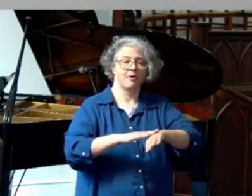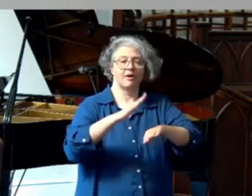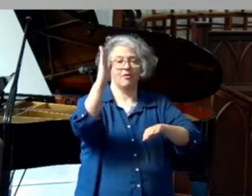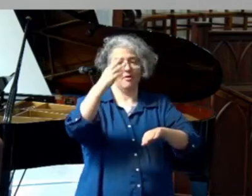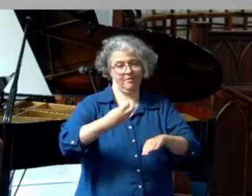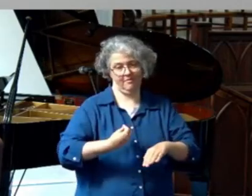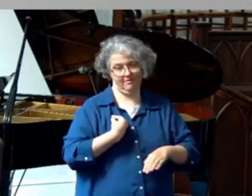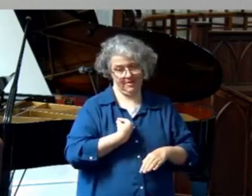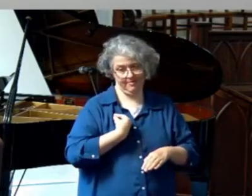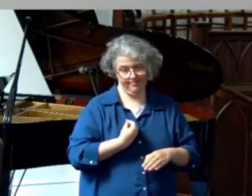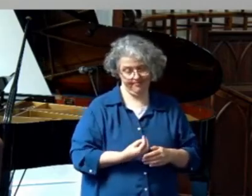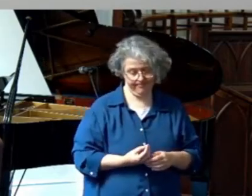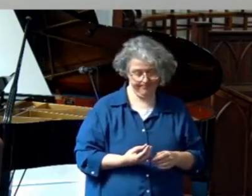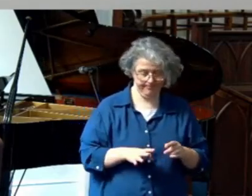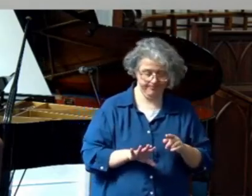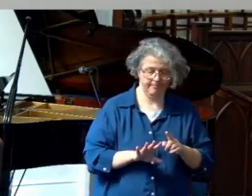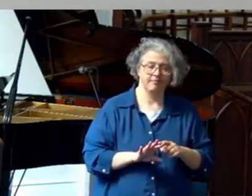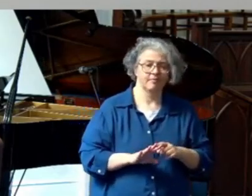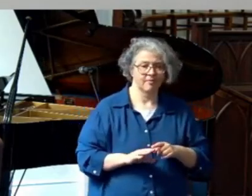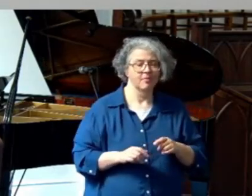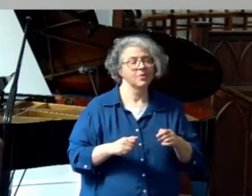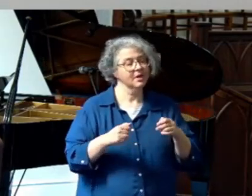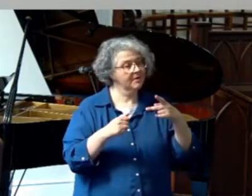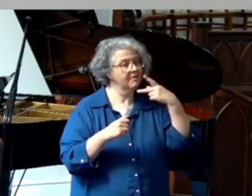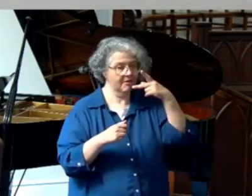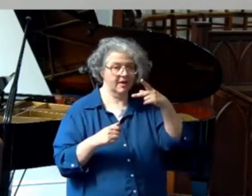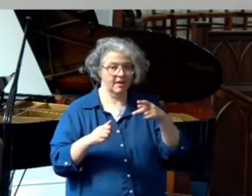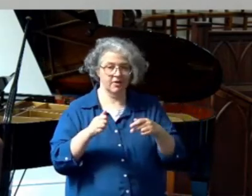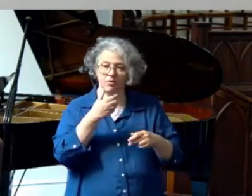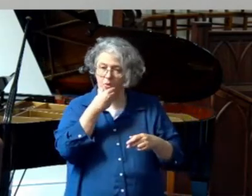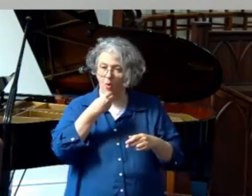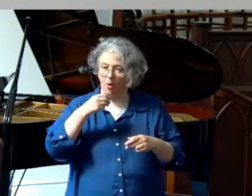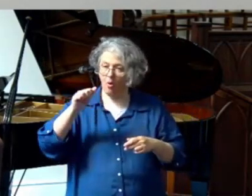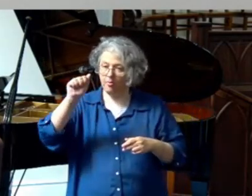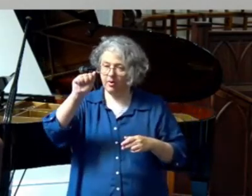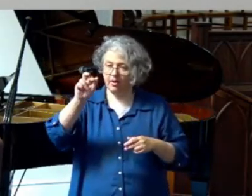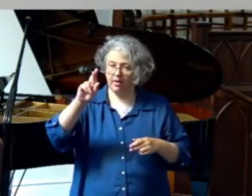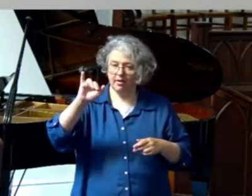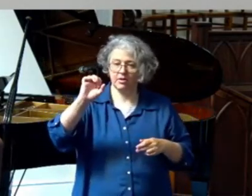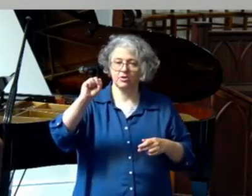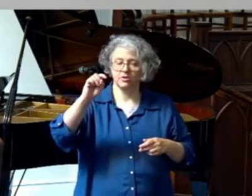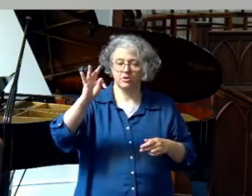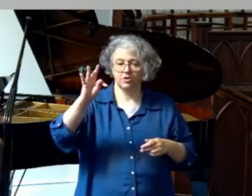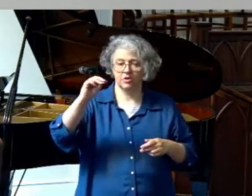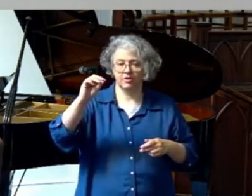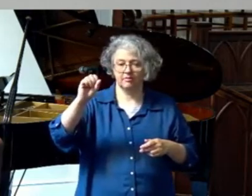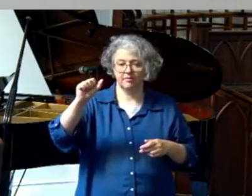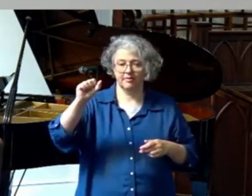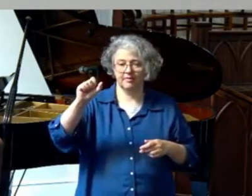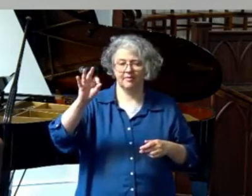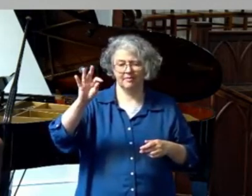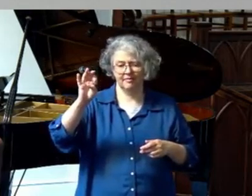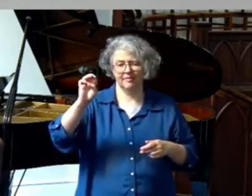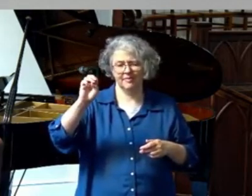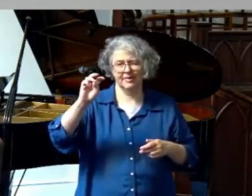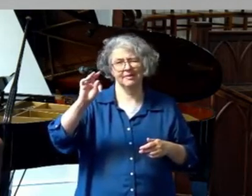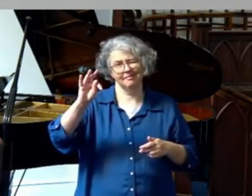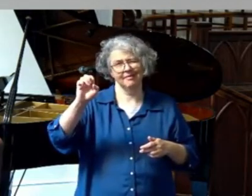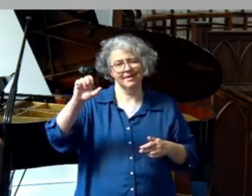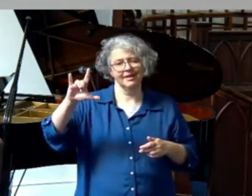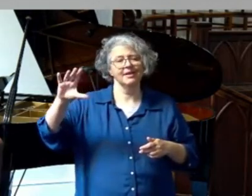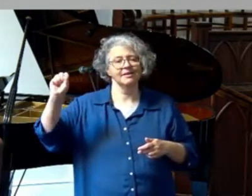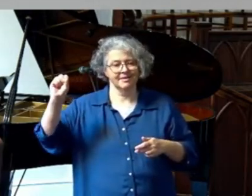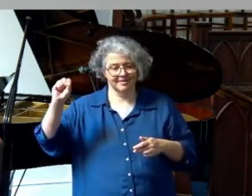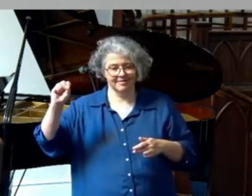vida. Por que eu cito Aristóteles aqui? Porque talvez haja um número muito grande